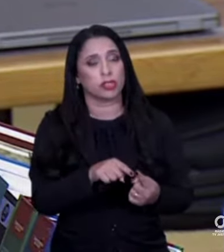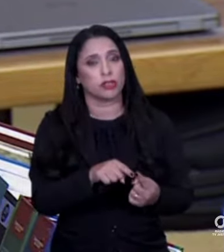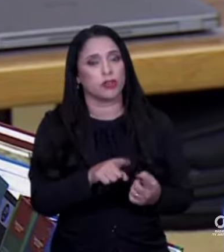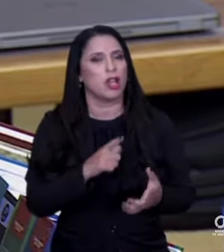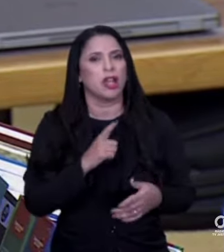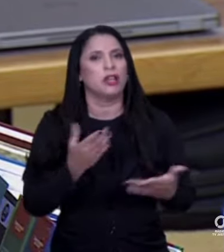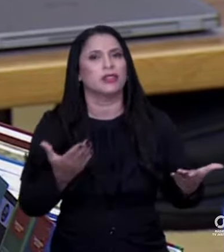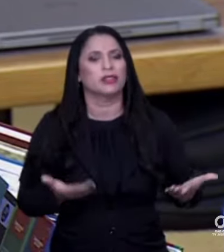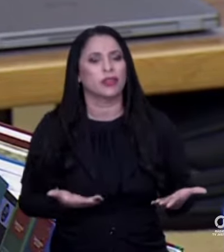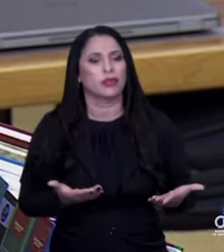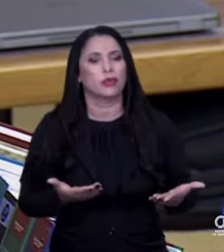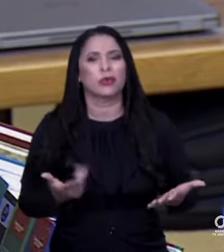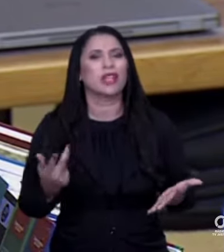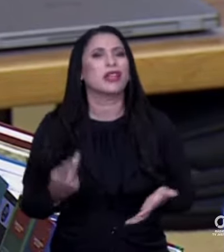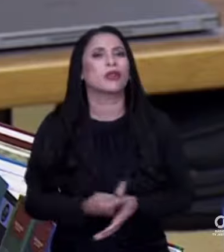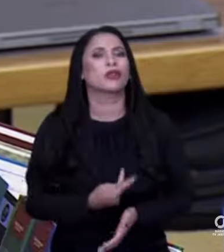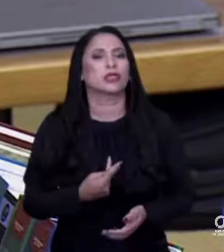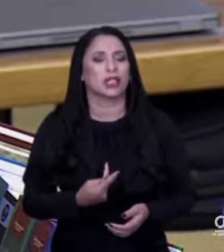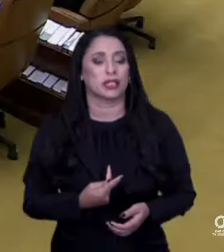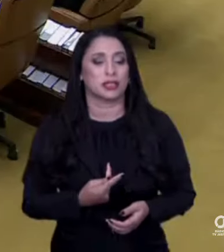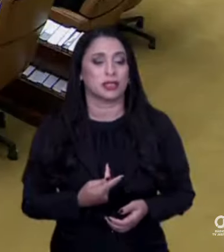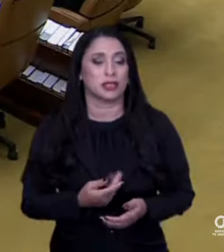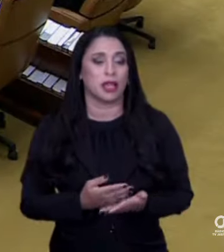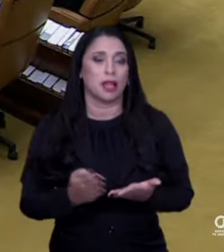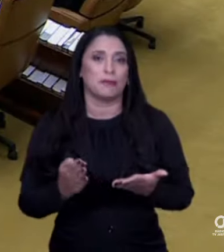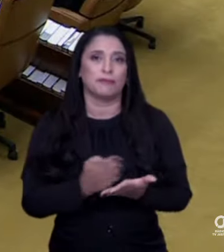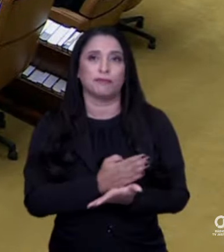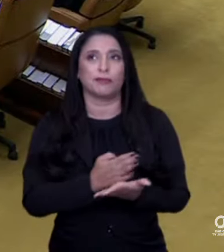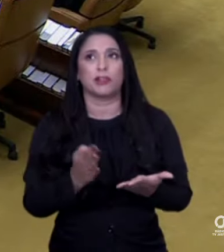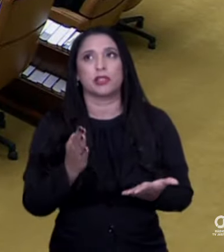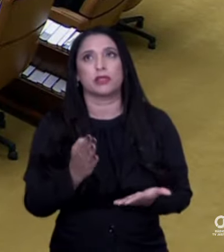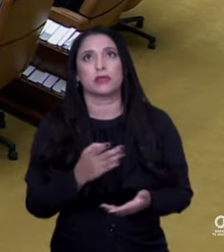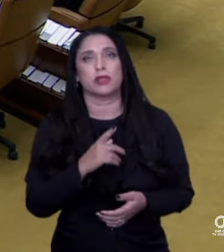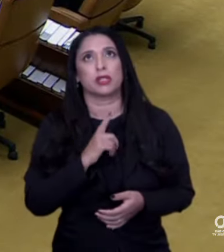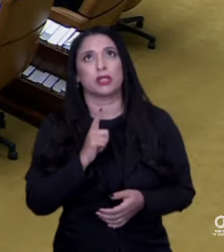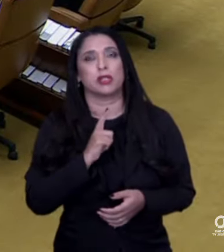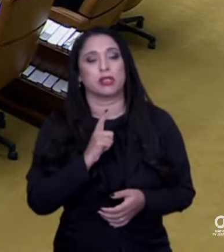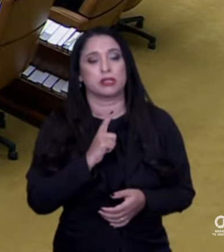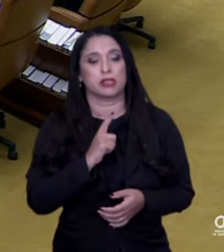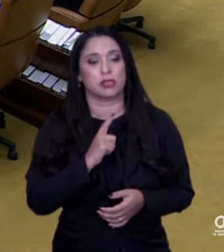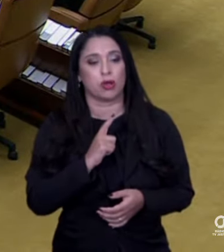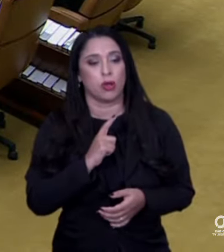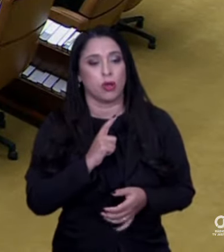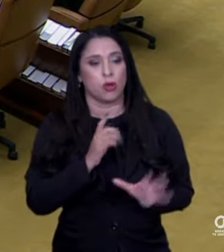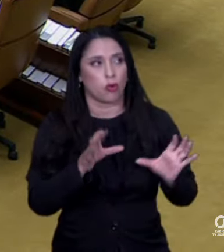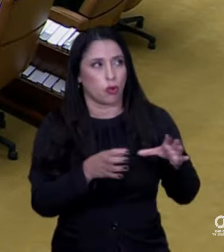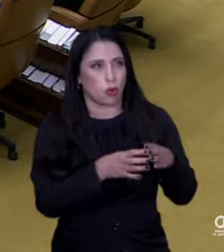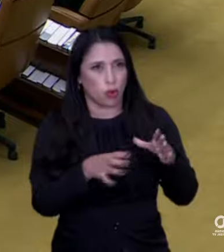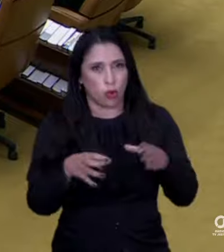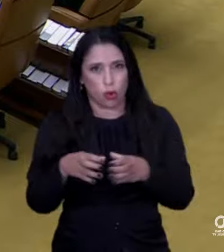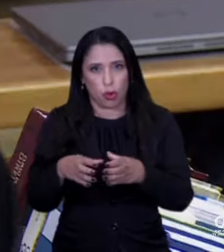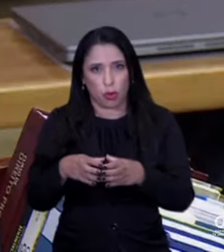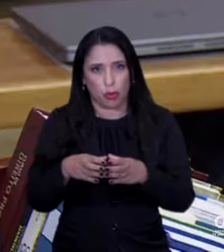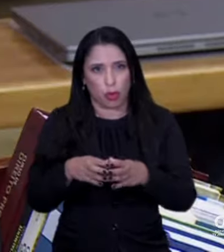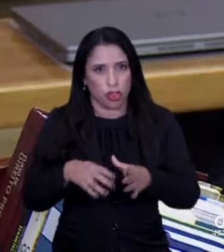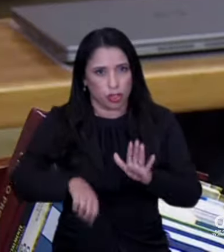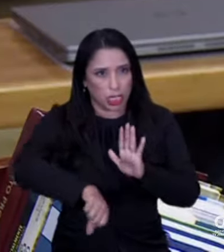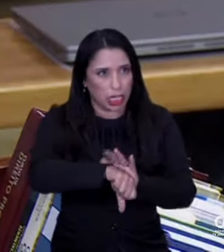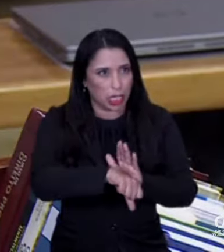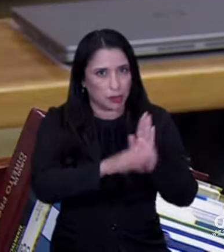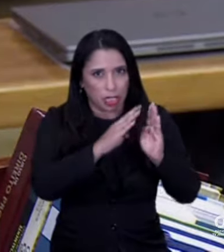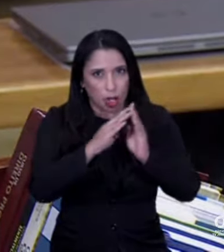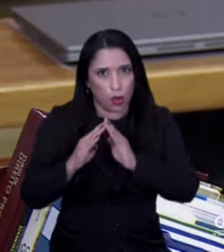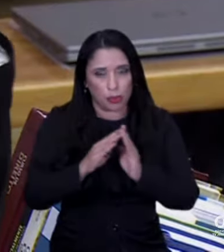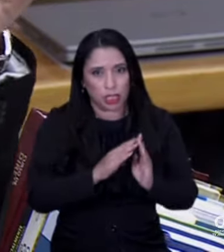o que, que ocorre na prática? Às vezes ocorre uma briga de quadrilhas na comunidade. A